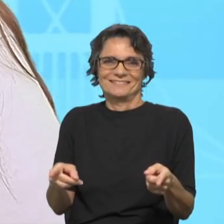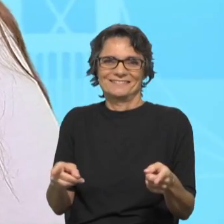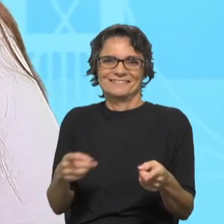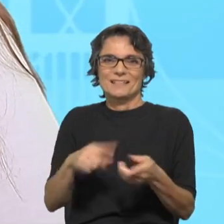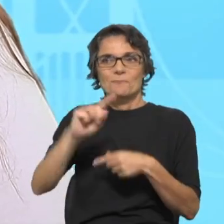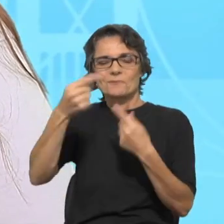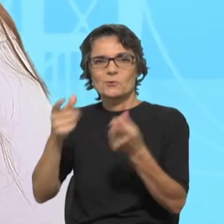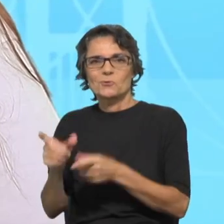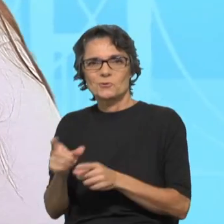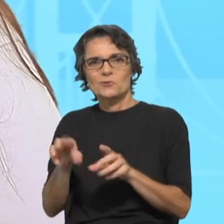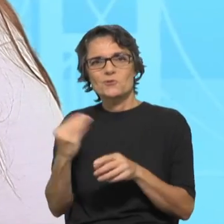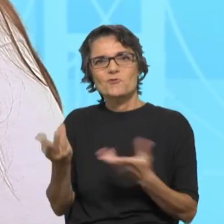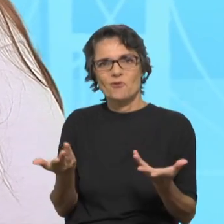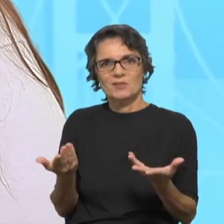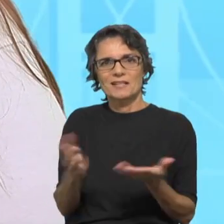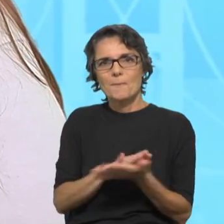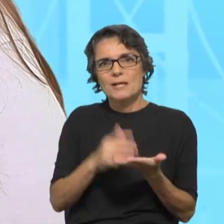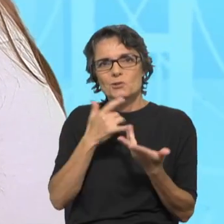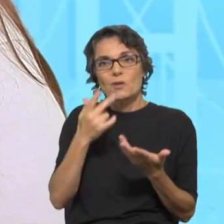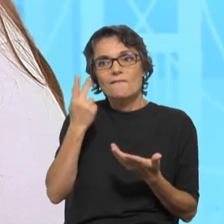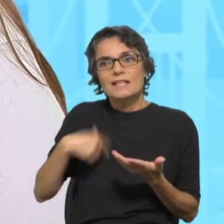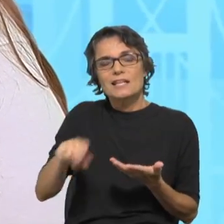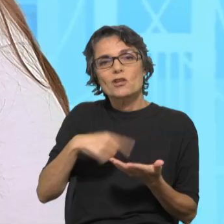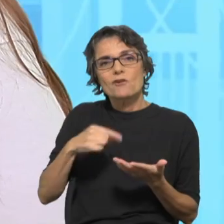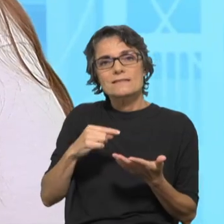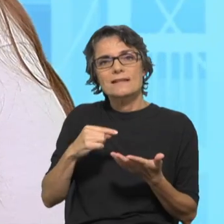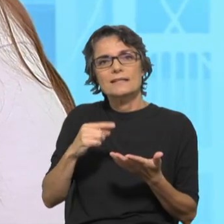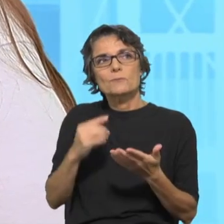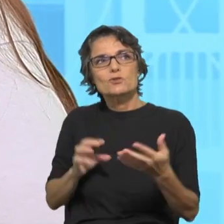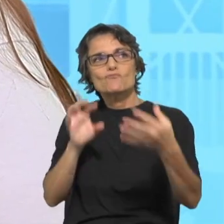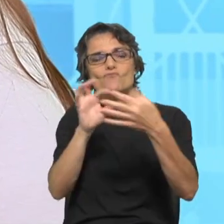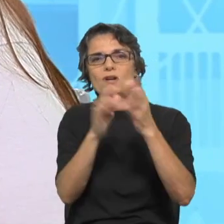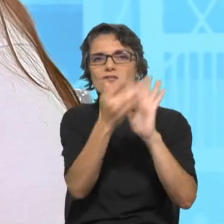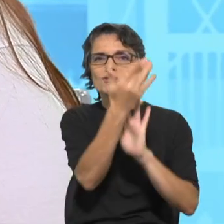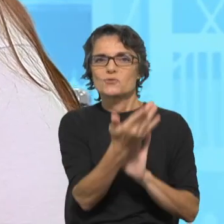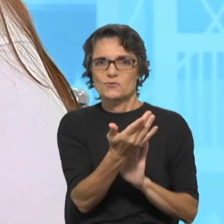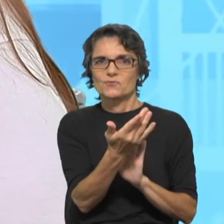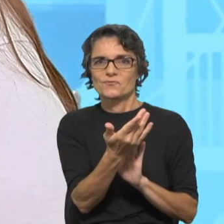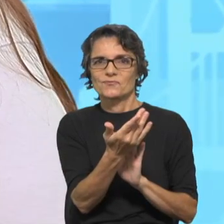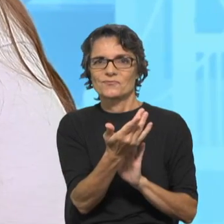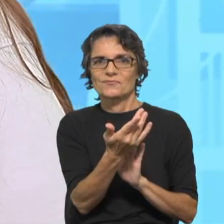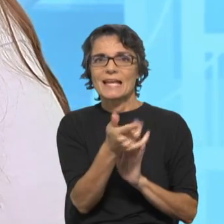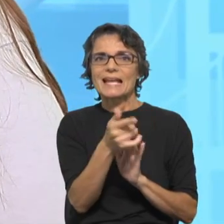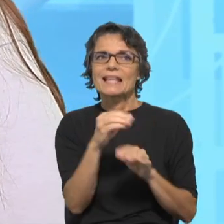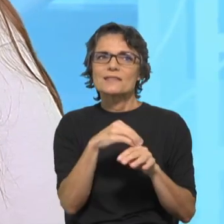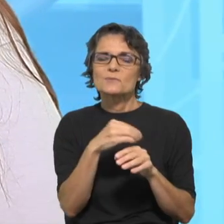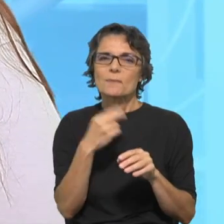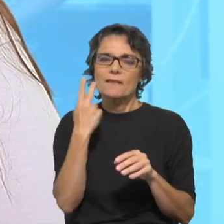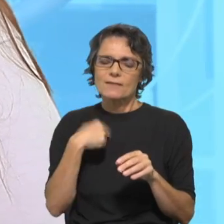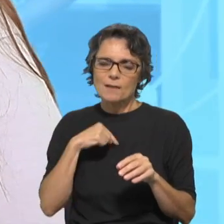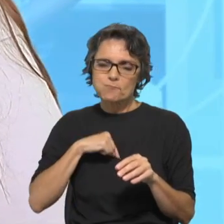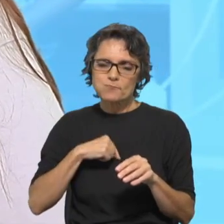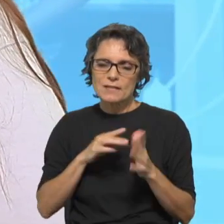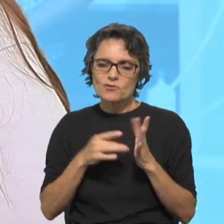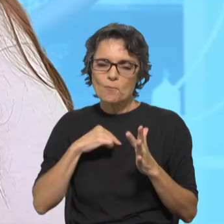base testemunhal a partir da nossa vida para falar de Jesus e daquilo que nós vivemos na nossa vida e dar testemunho disso para falar